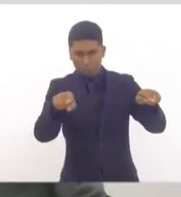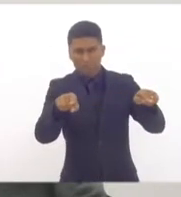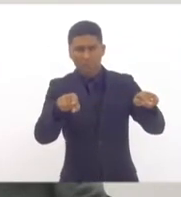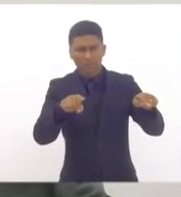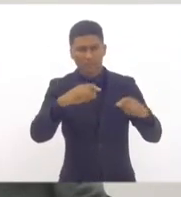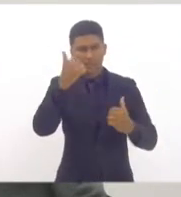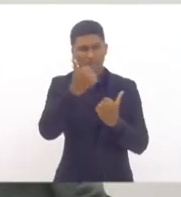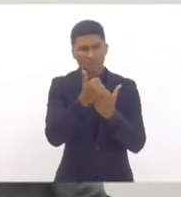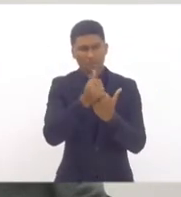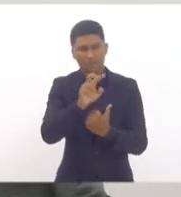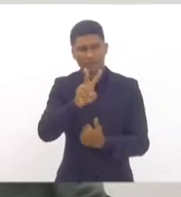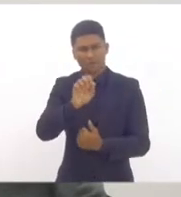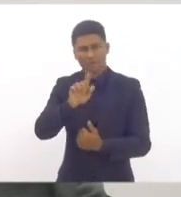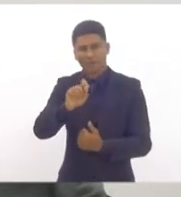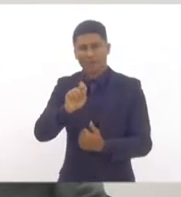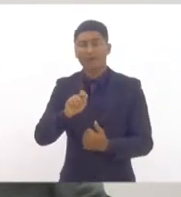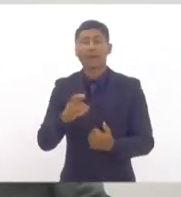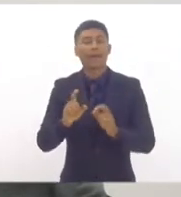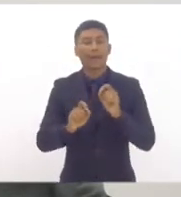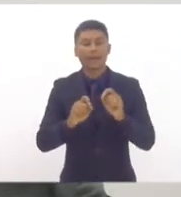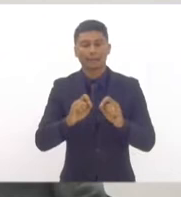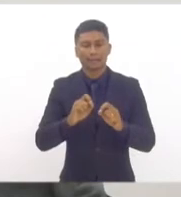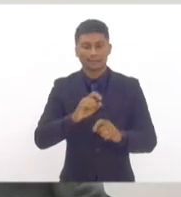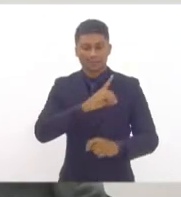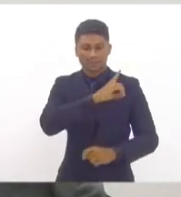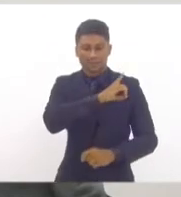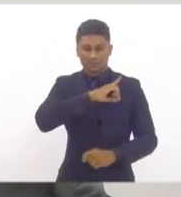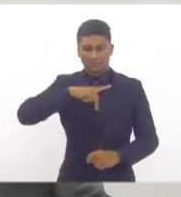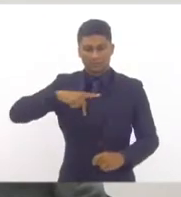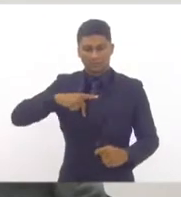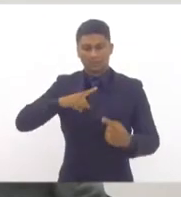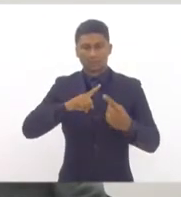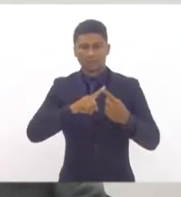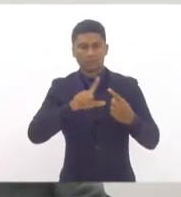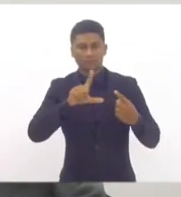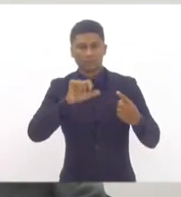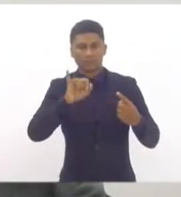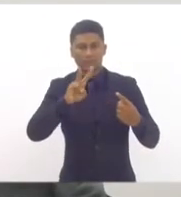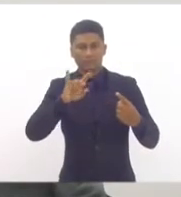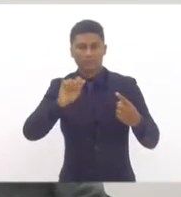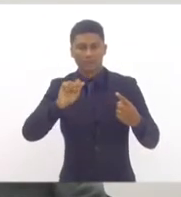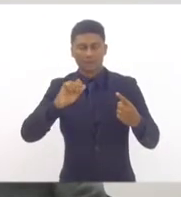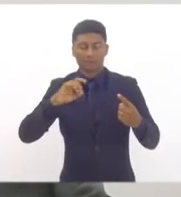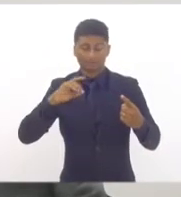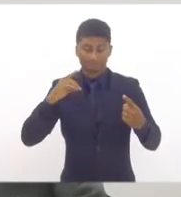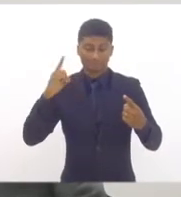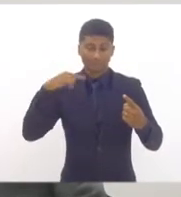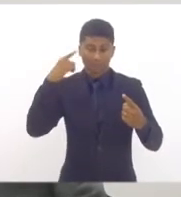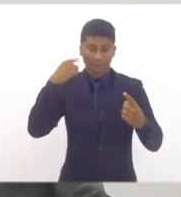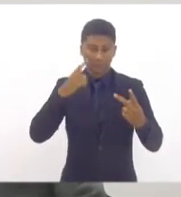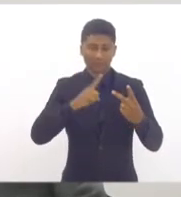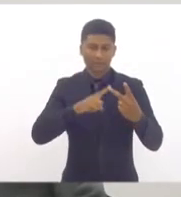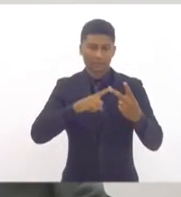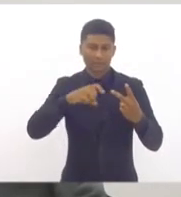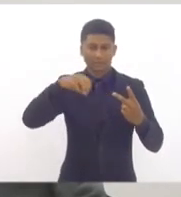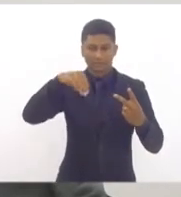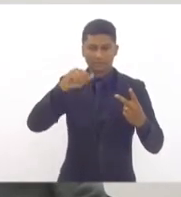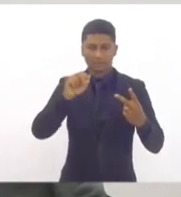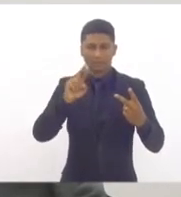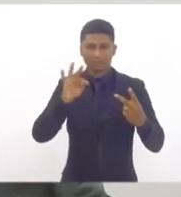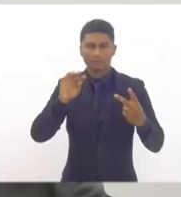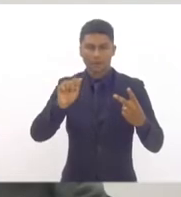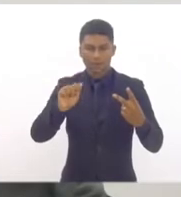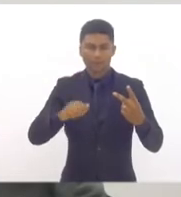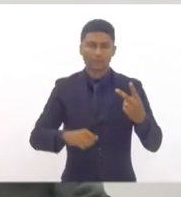Né? A defensora pública Lívia Cáceres, a advogada Marta Neiva e